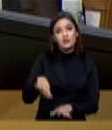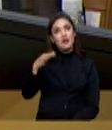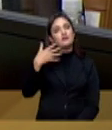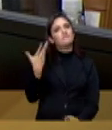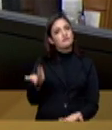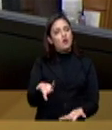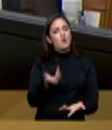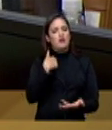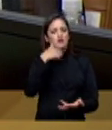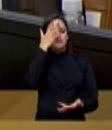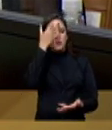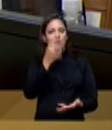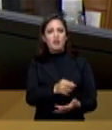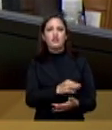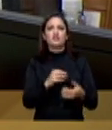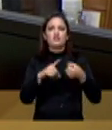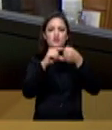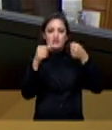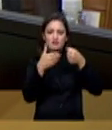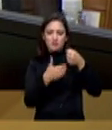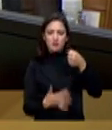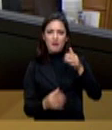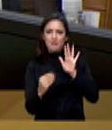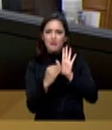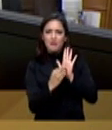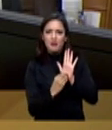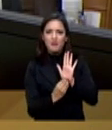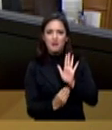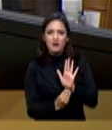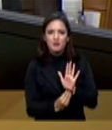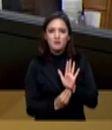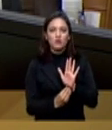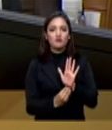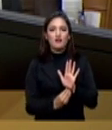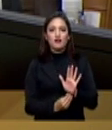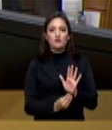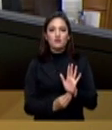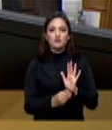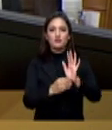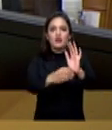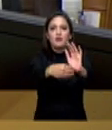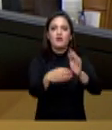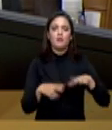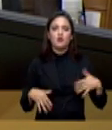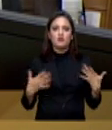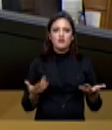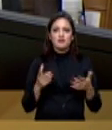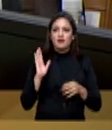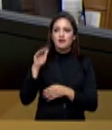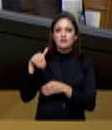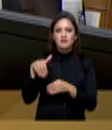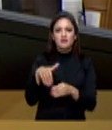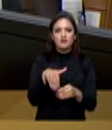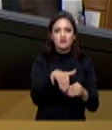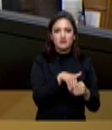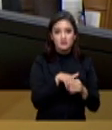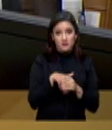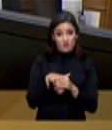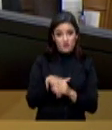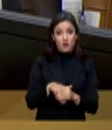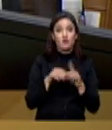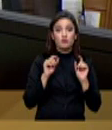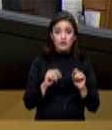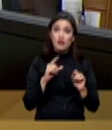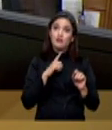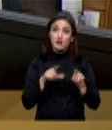dispositivos abaixo elencados conforme exposto ao longo deste não estão de acordo com